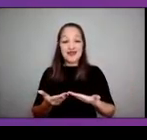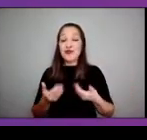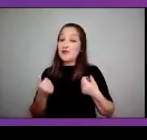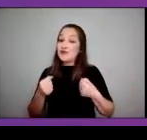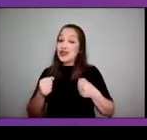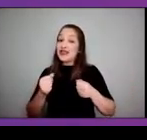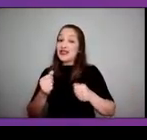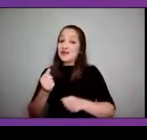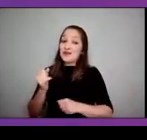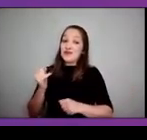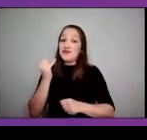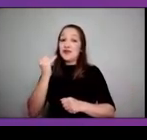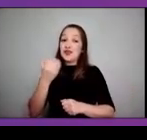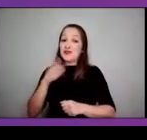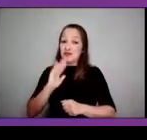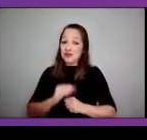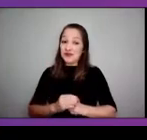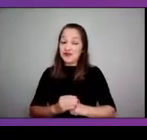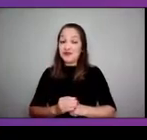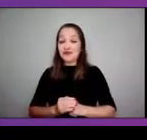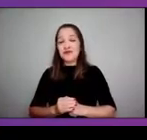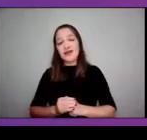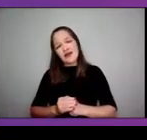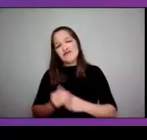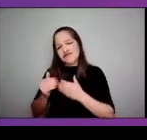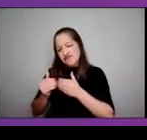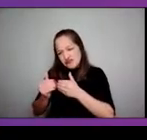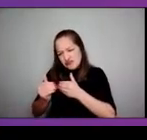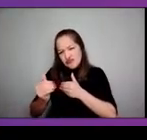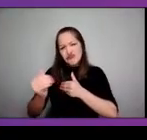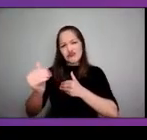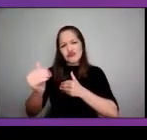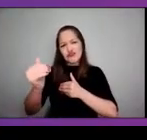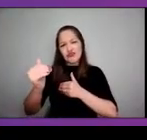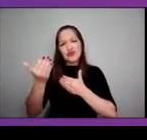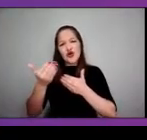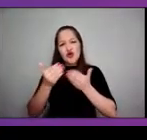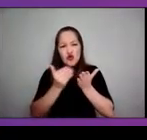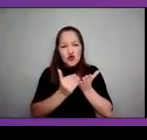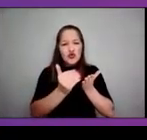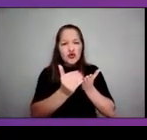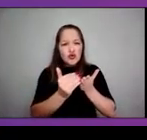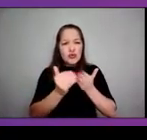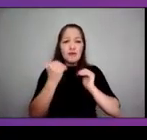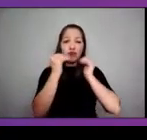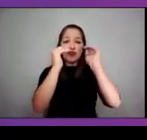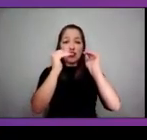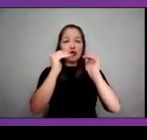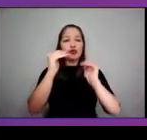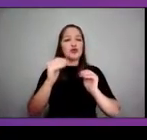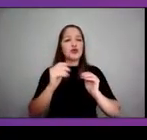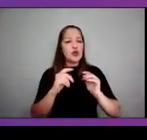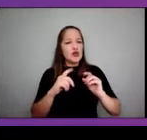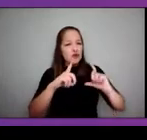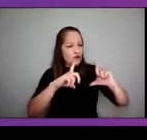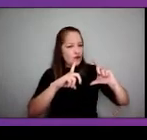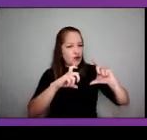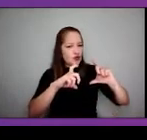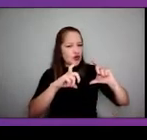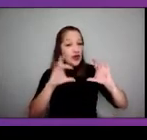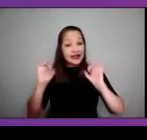essa parte daqui algum tempo talvez assim se eu começar a introduzir o percurso do processo fotográfico de aprendizado da técnica partir desse